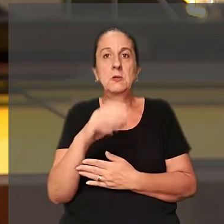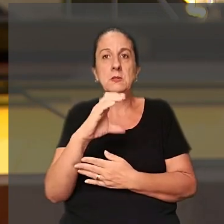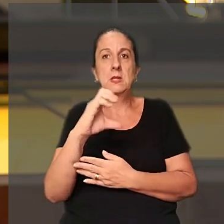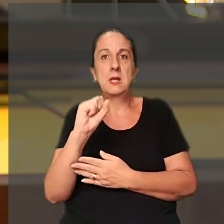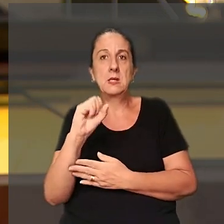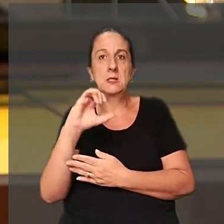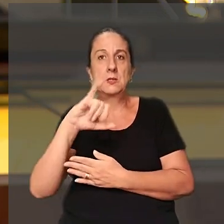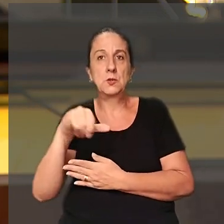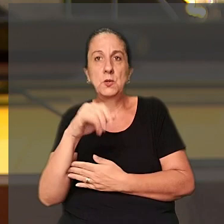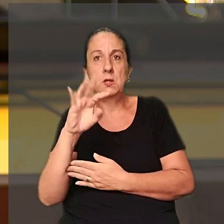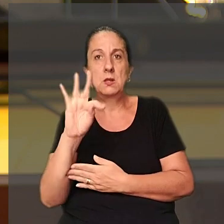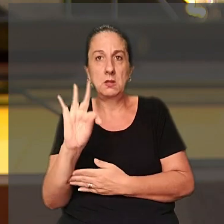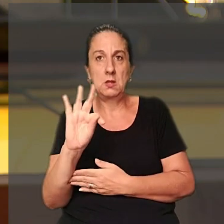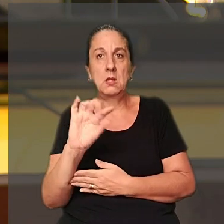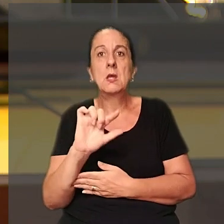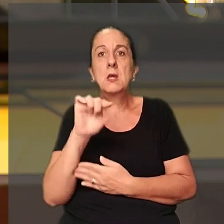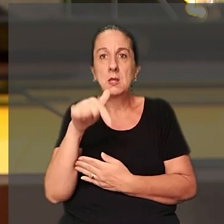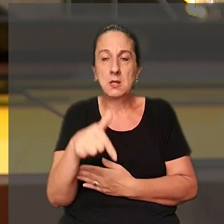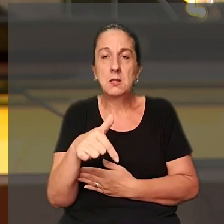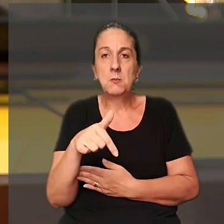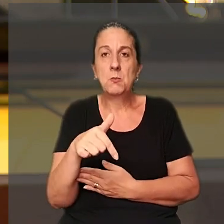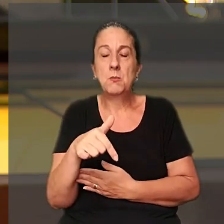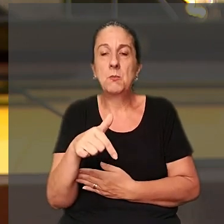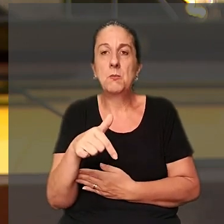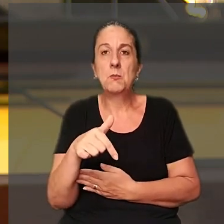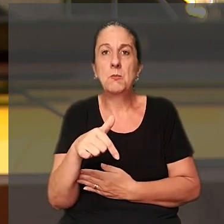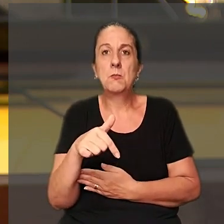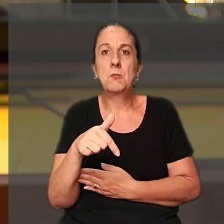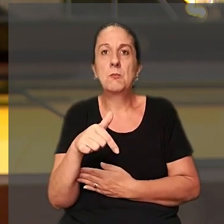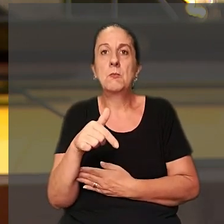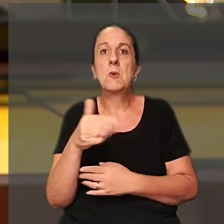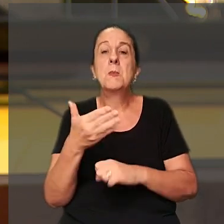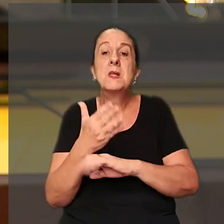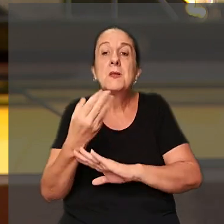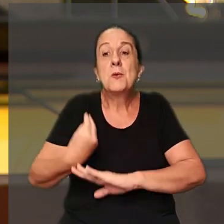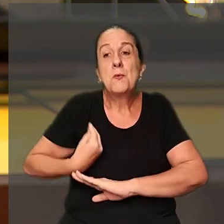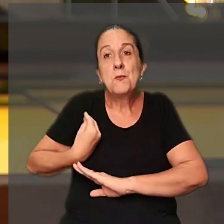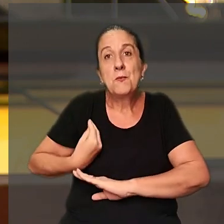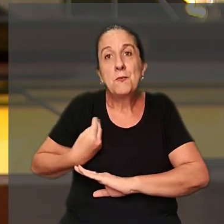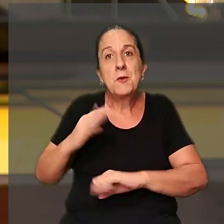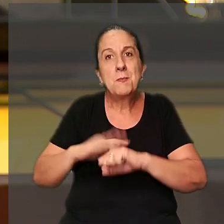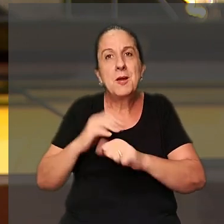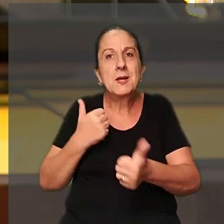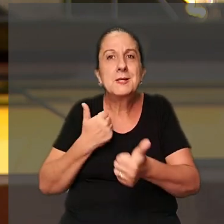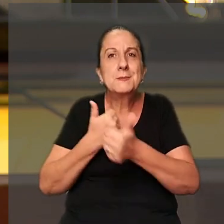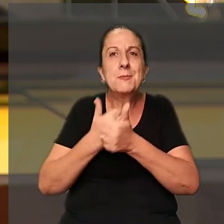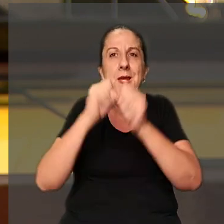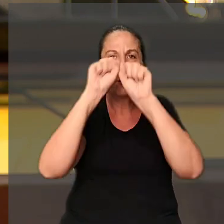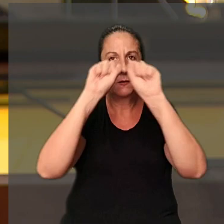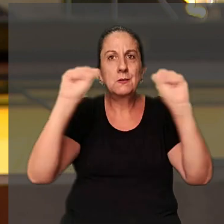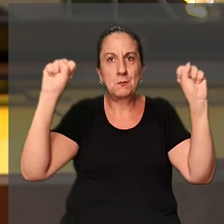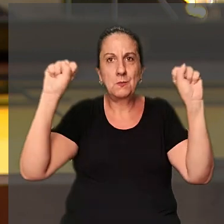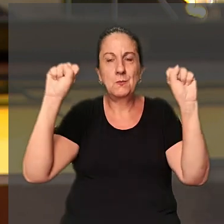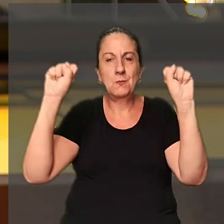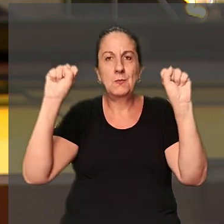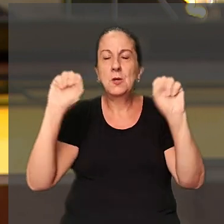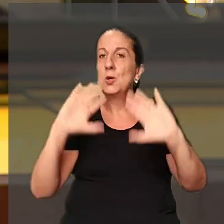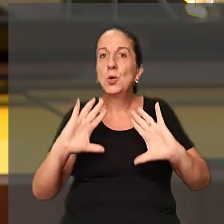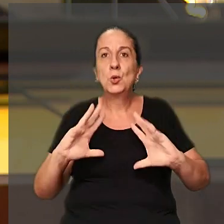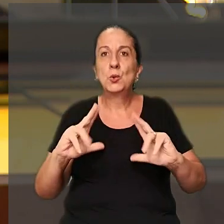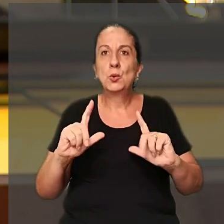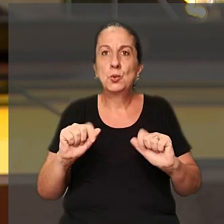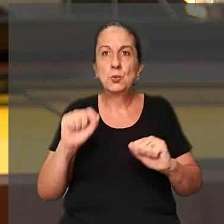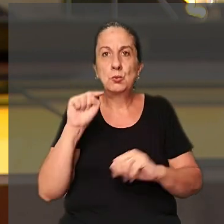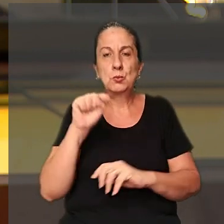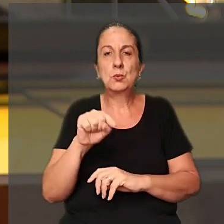CSJT, evidentemente, depois do CSJT, passaram a conviver mais próximo do tribunal e tudo